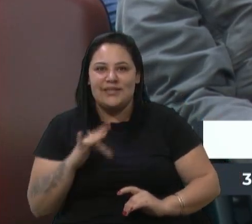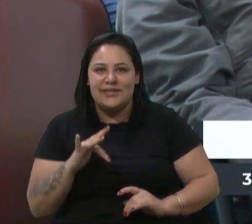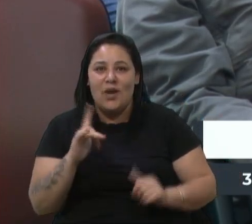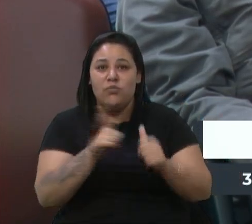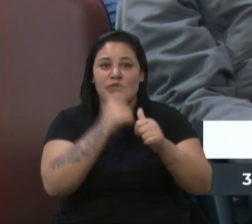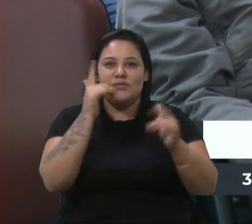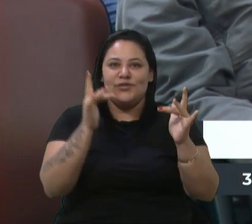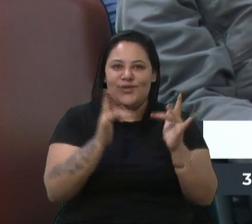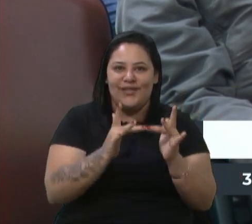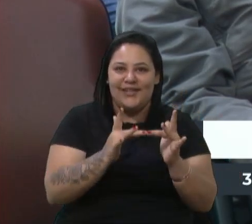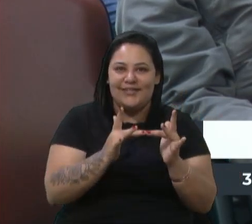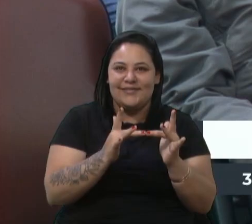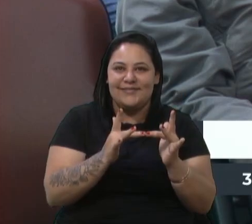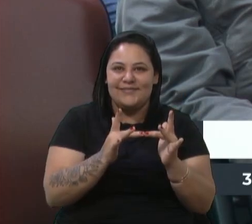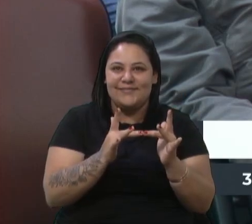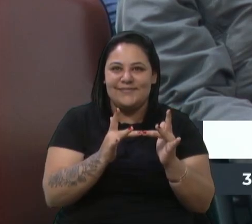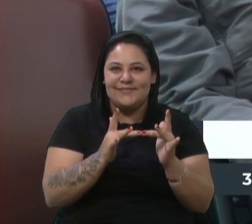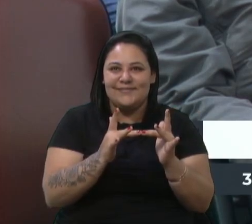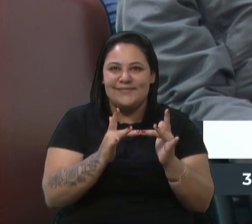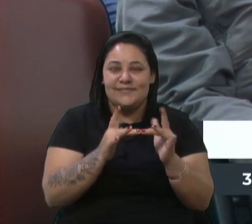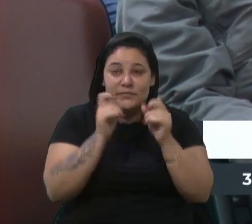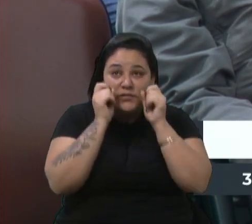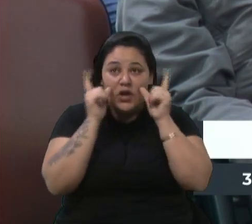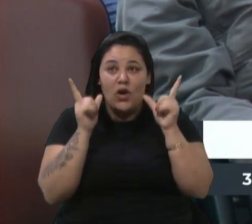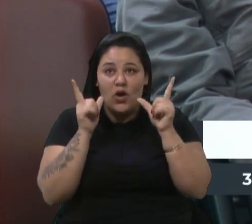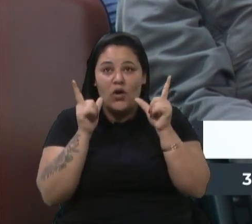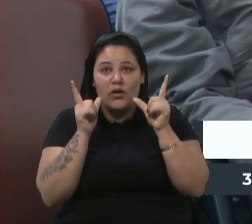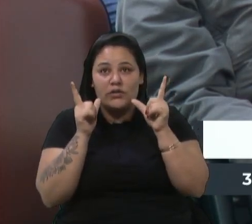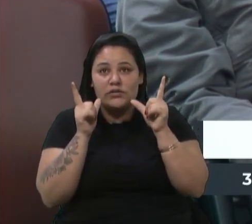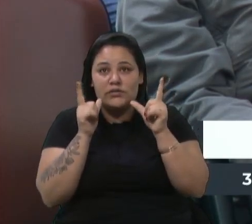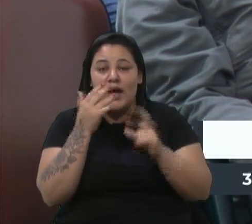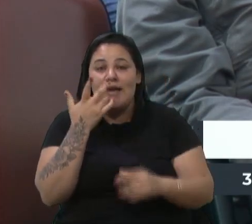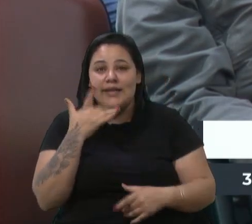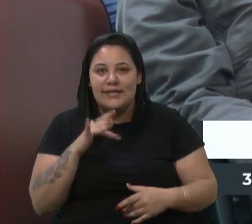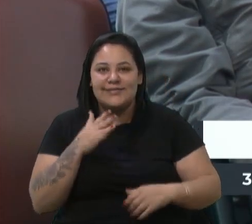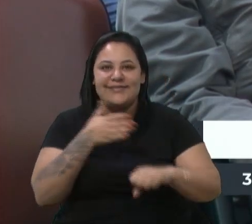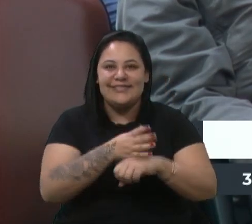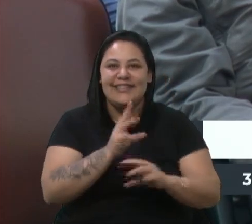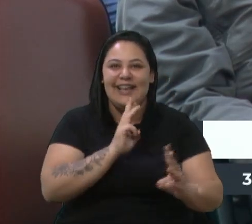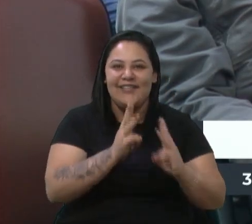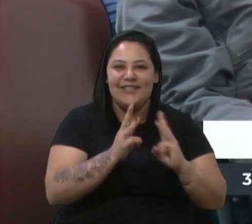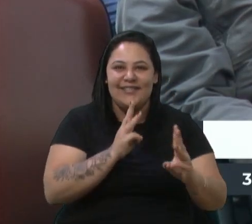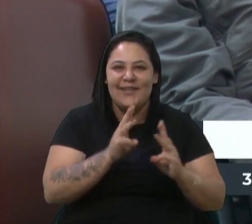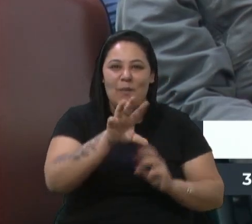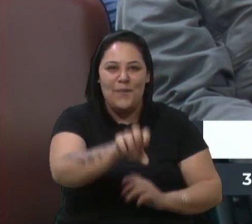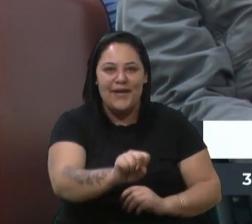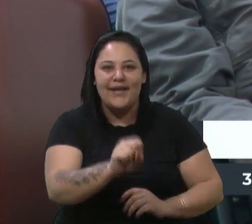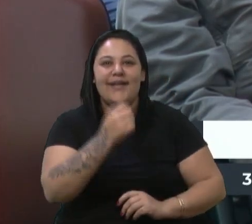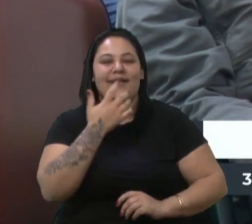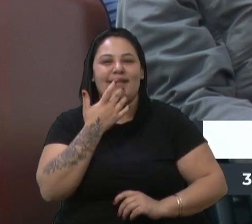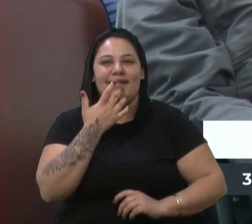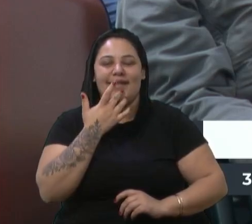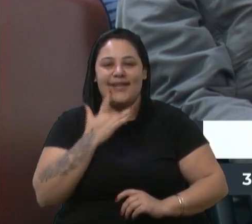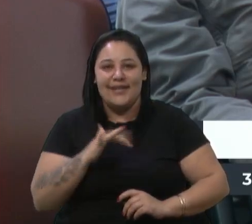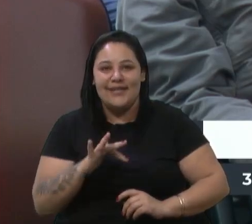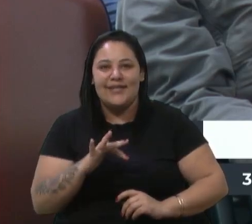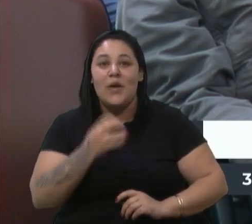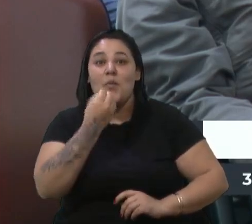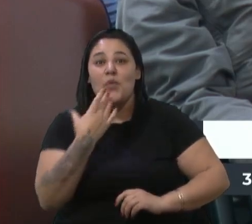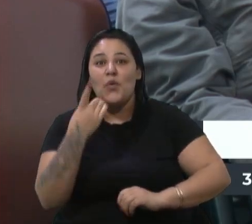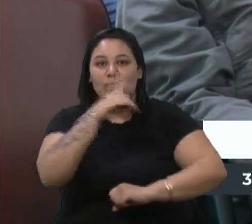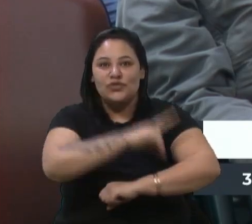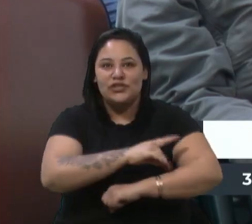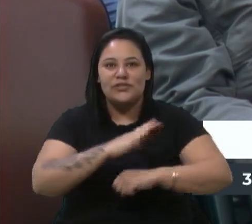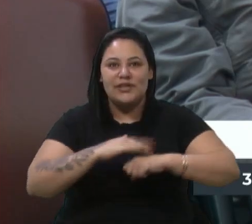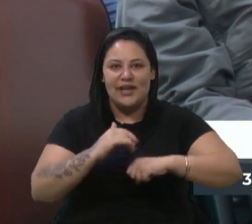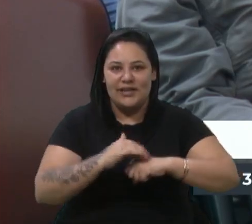contato, cedo, quando a criança levanta, é vocês que estão lá, passando lá na porta da casa, pegando as crianças, e aquele bom dia, aquele